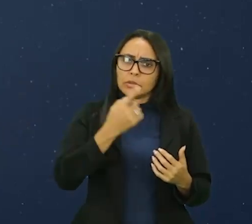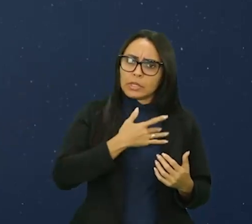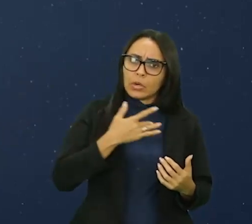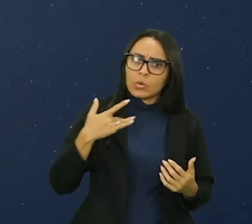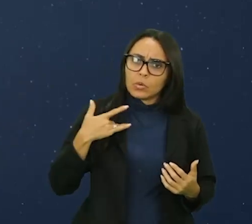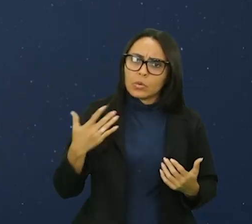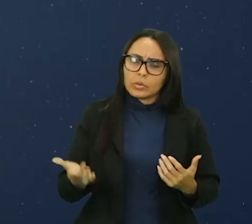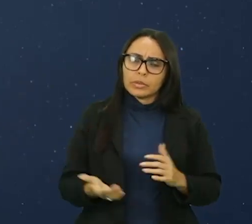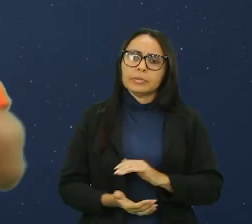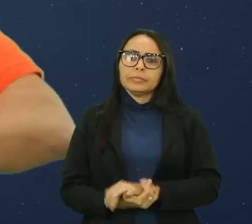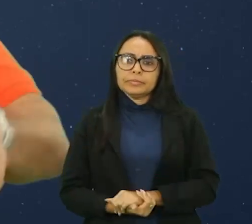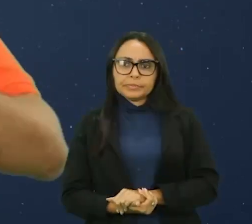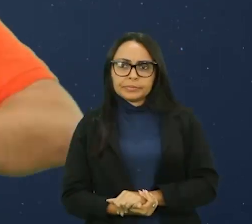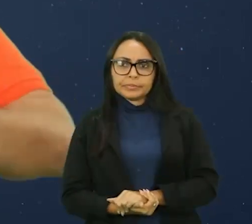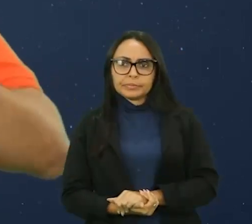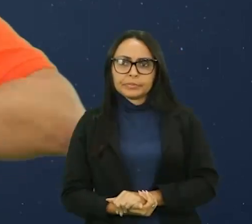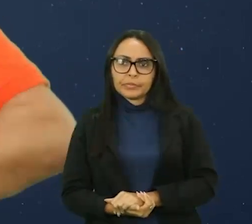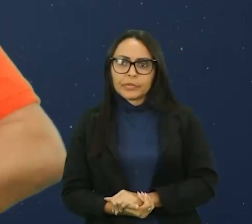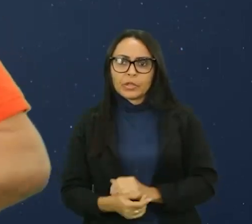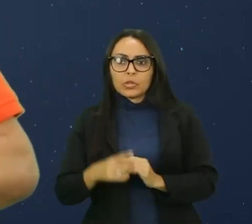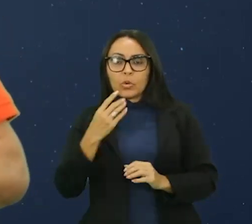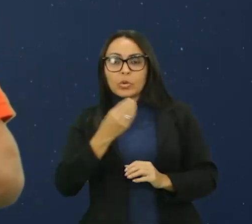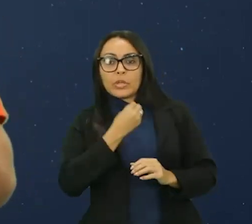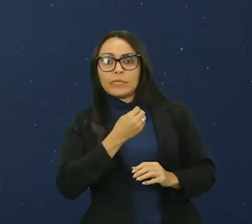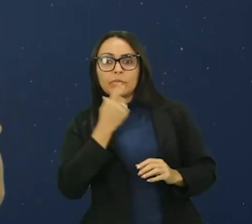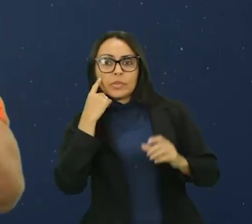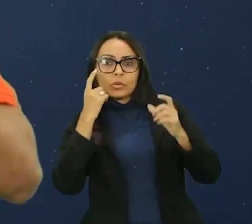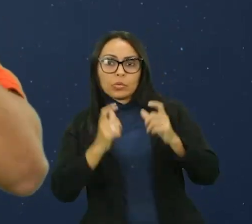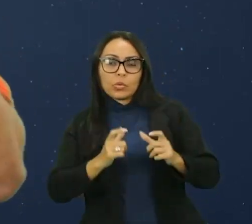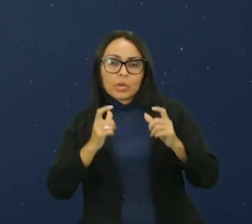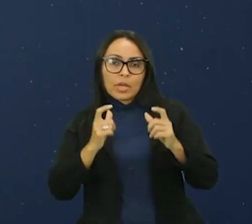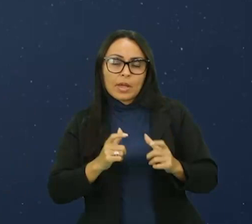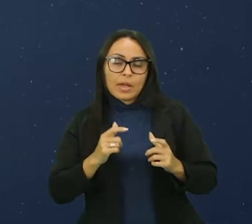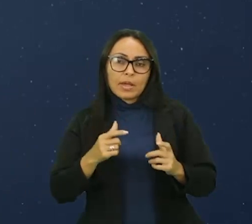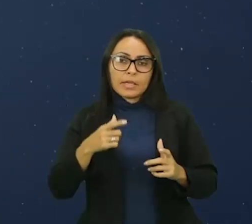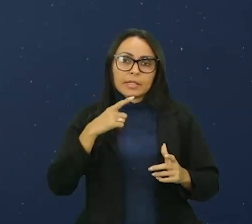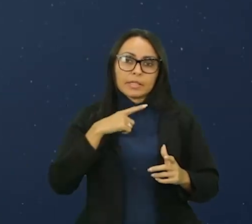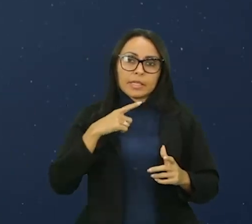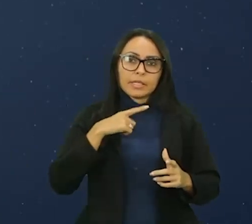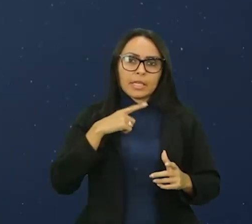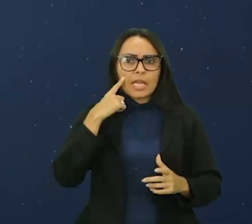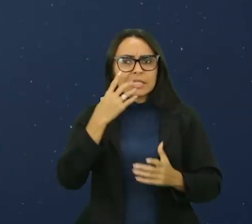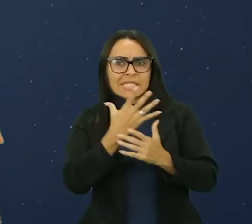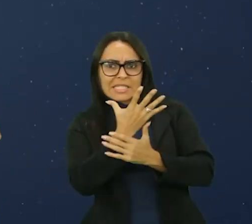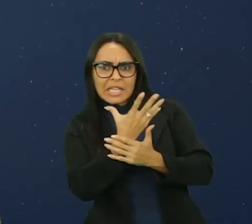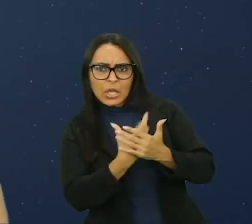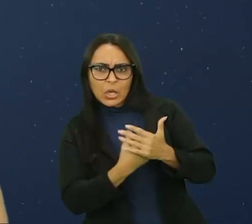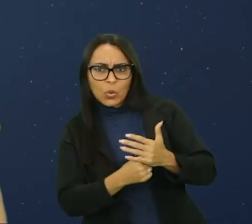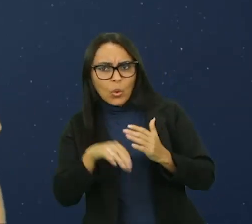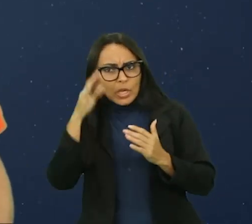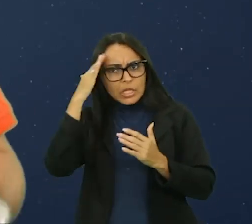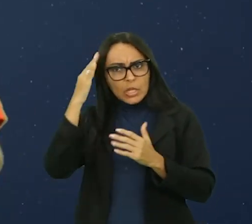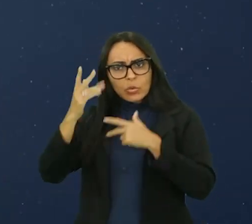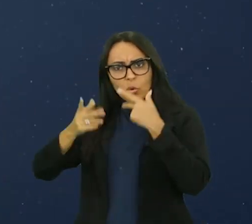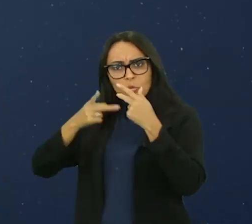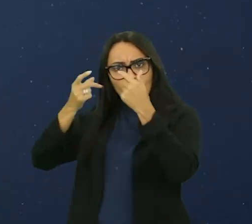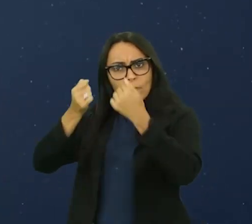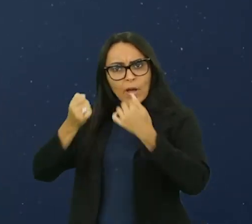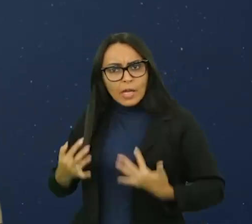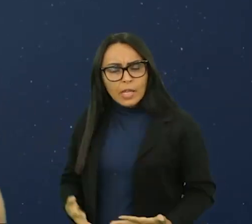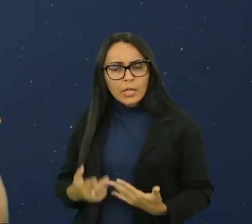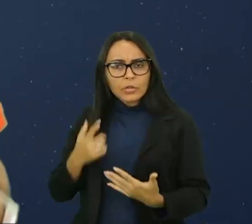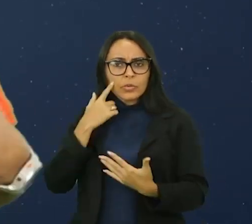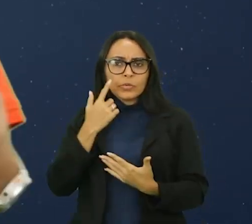gente. Só quem vive num lugar onde tem ar seco entende o que eu estou falando. O excesso